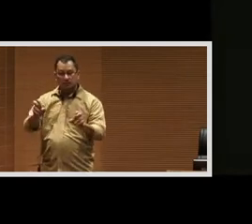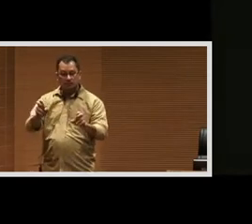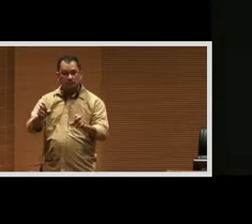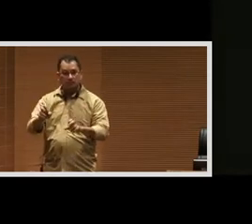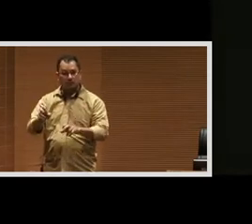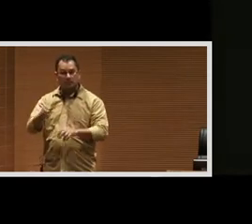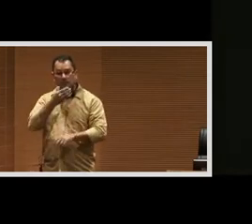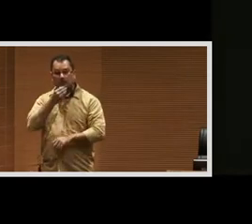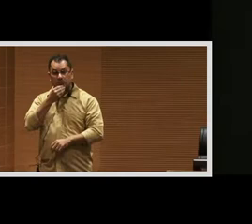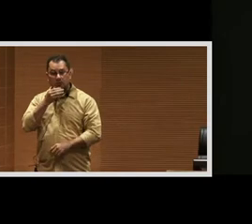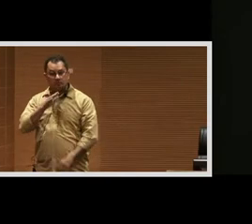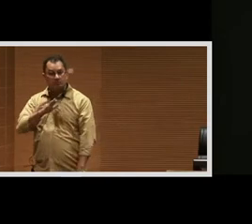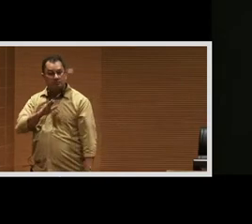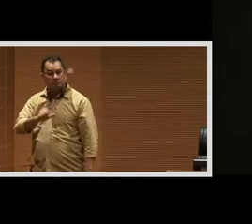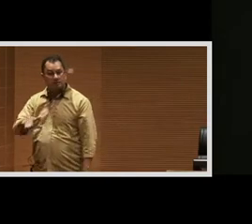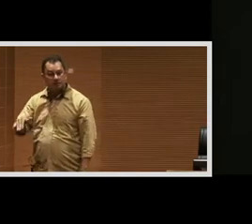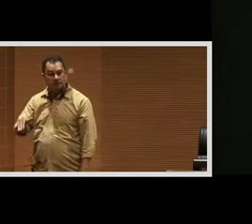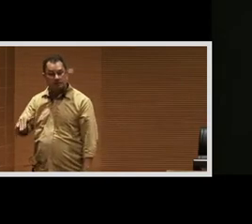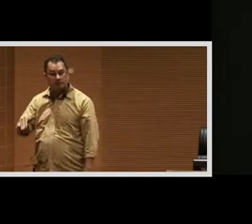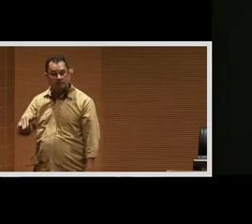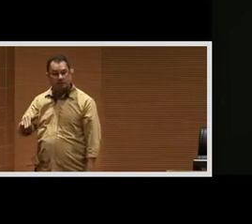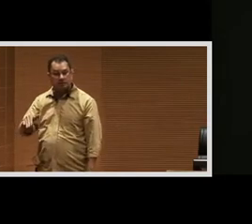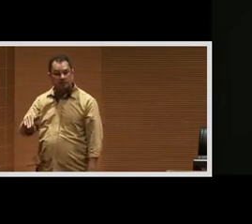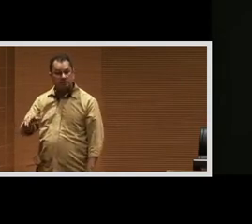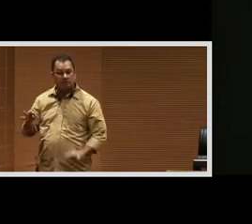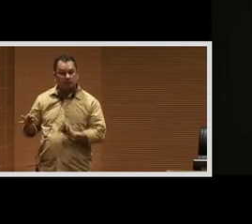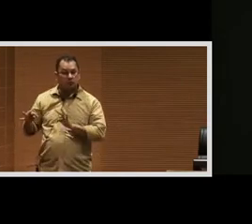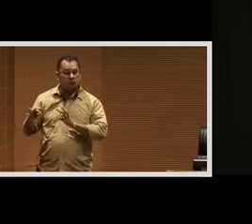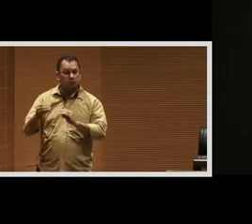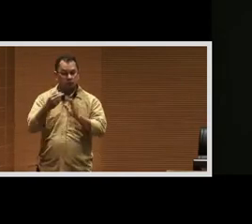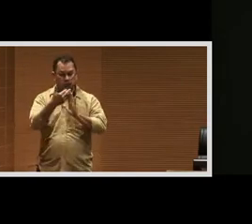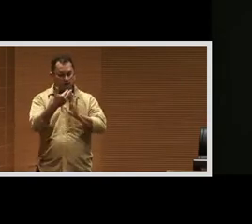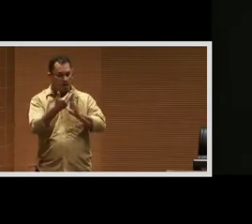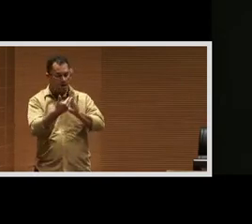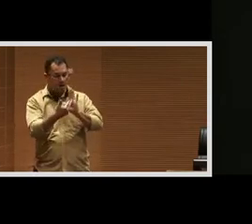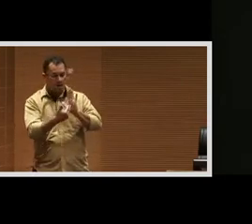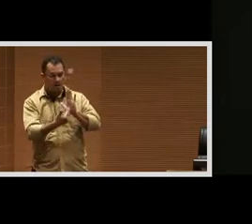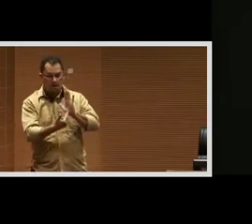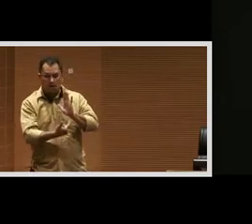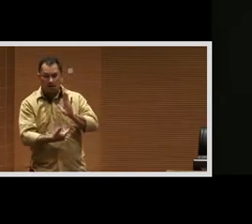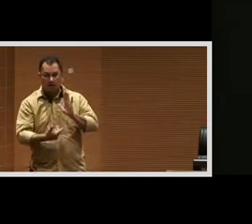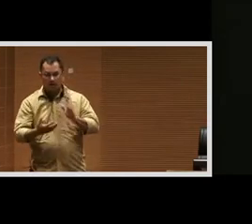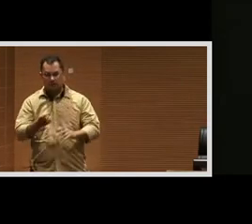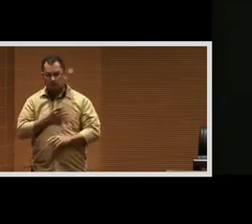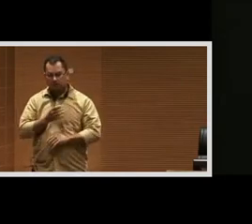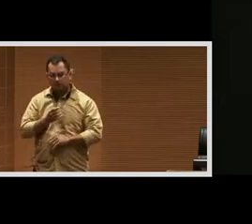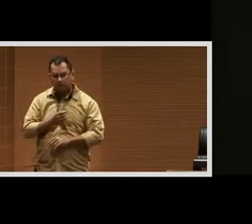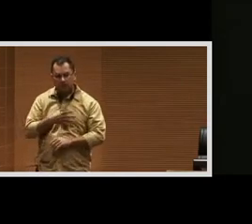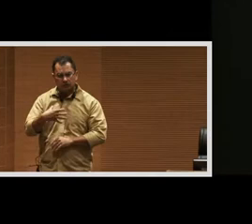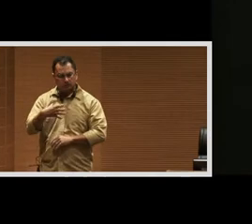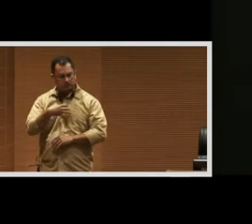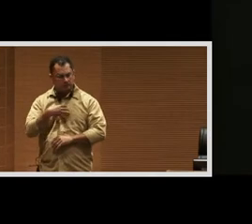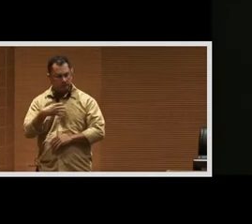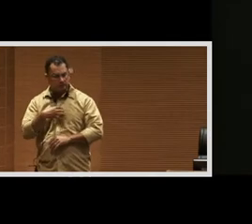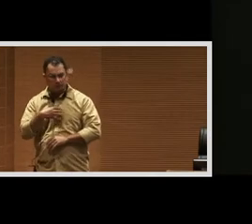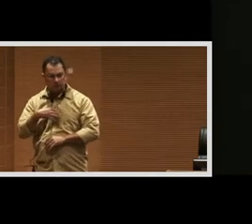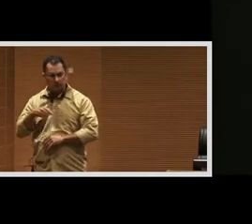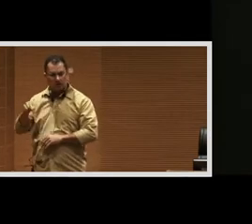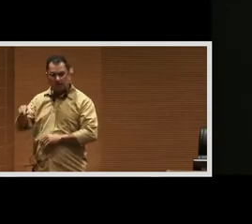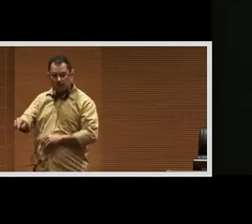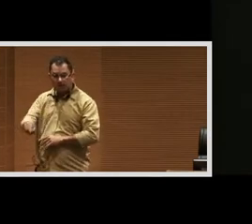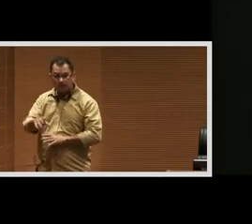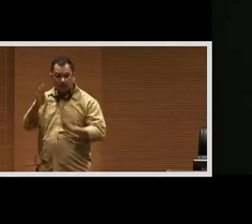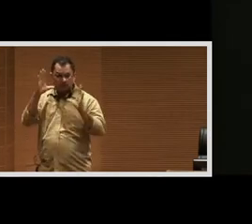relatos curtos, mas que contam tudo sobre o Miguel. Ela fala dos medos do Miguel, o medo do escuro,